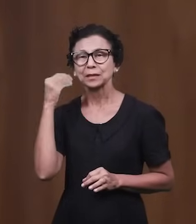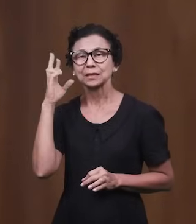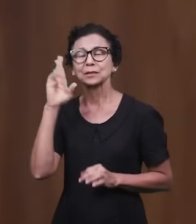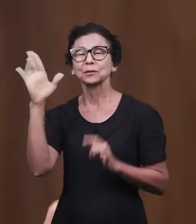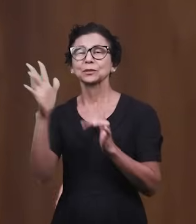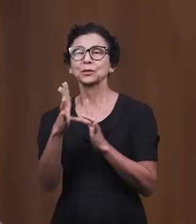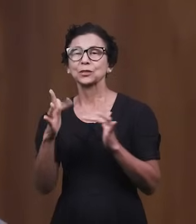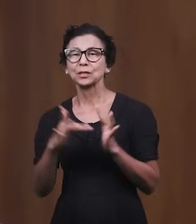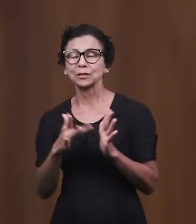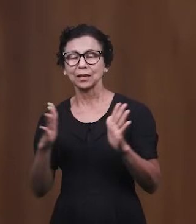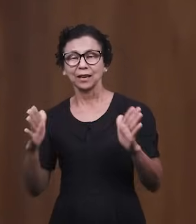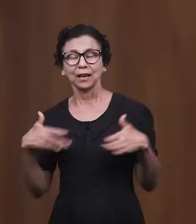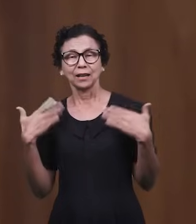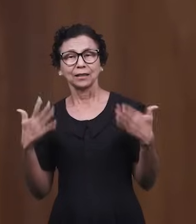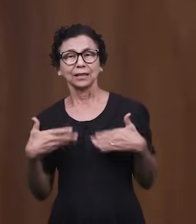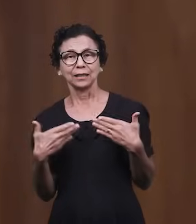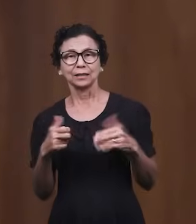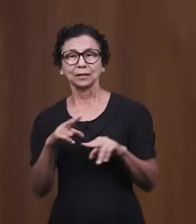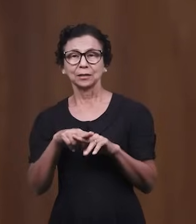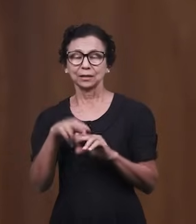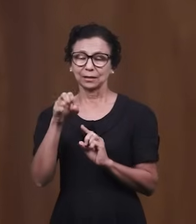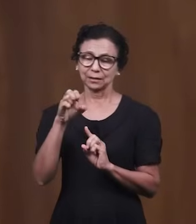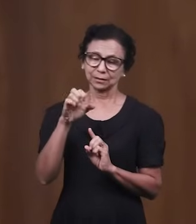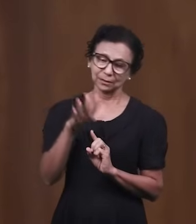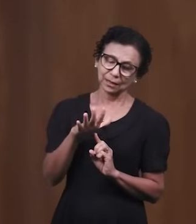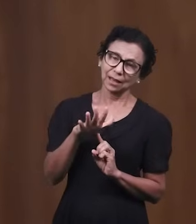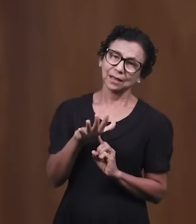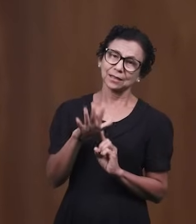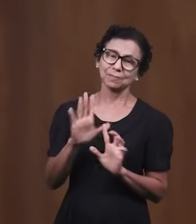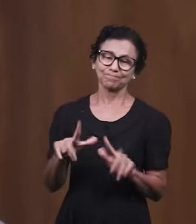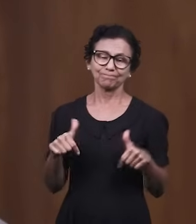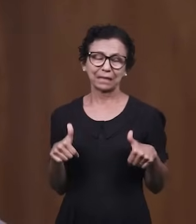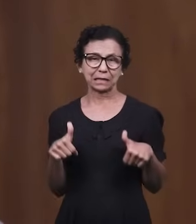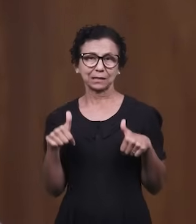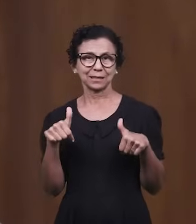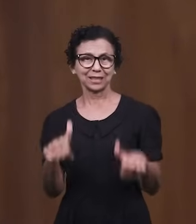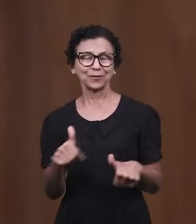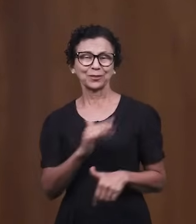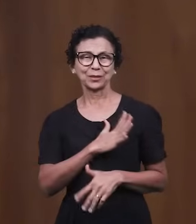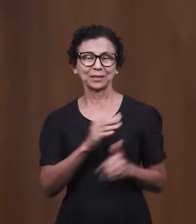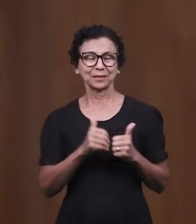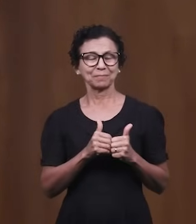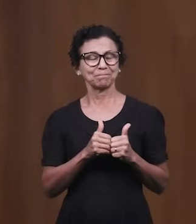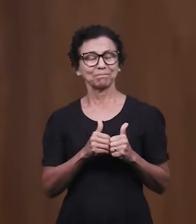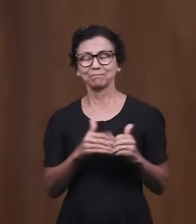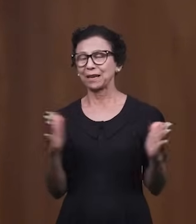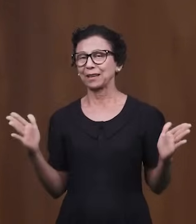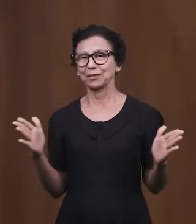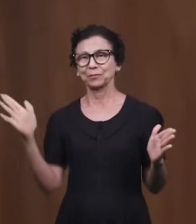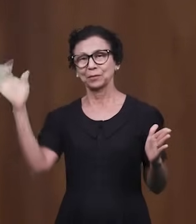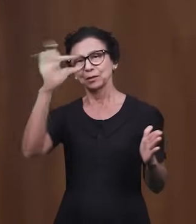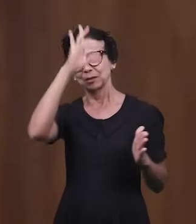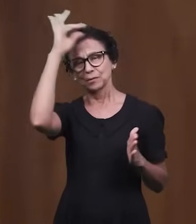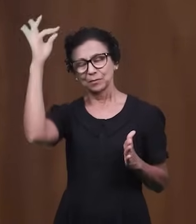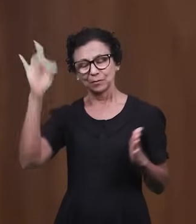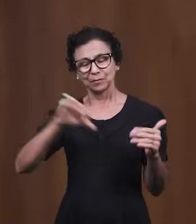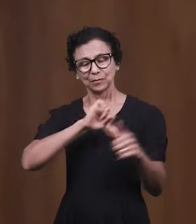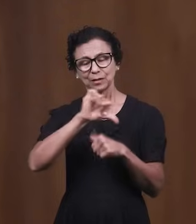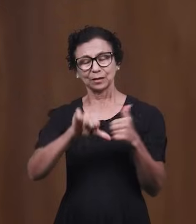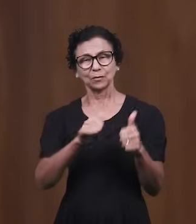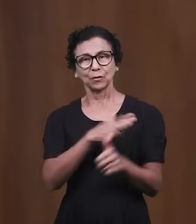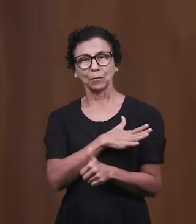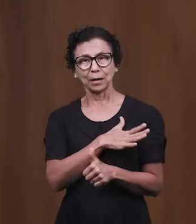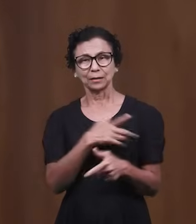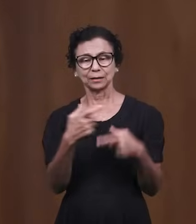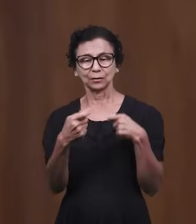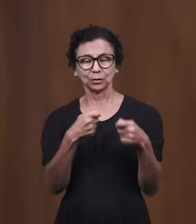alegria, na mesma graça, na mesma operação, o coração aberto para o Espírito Santo operar.